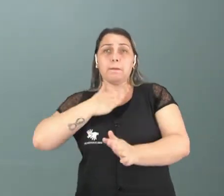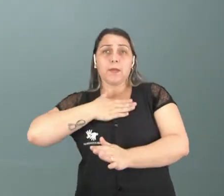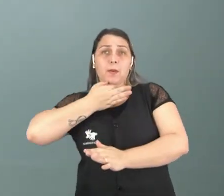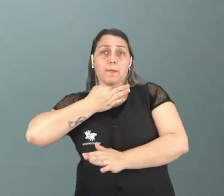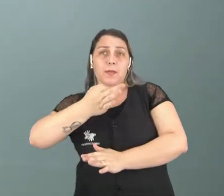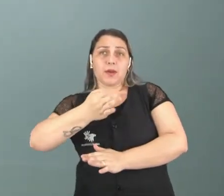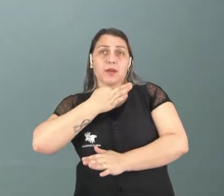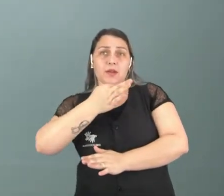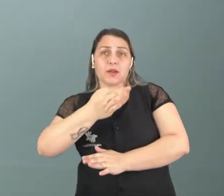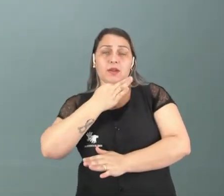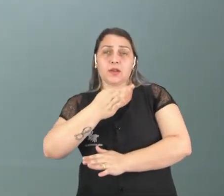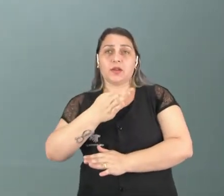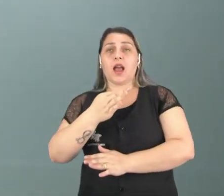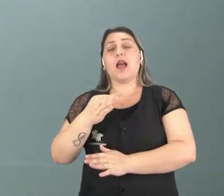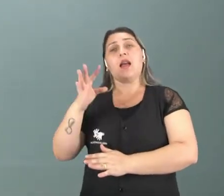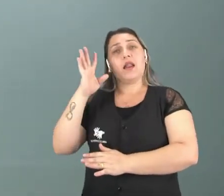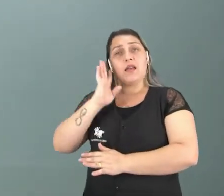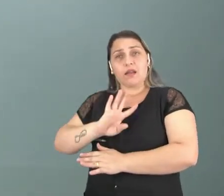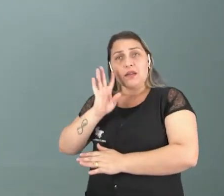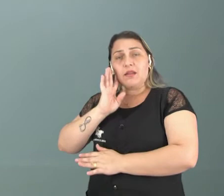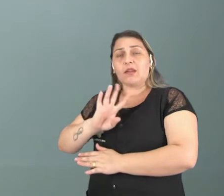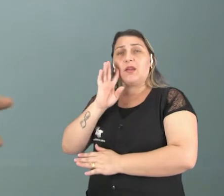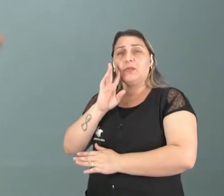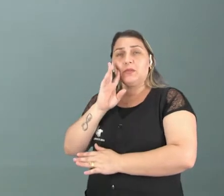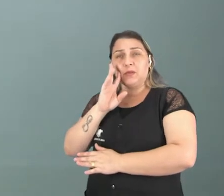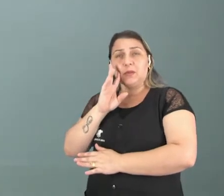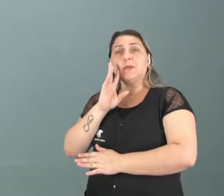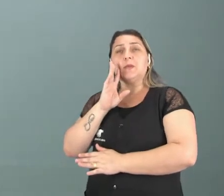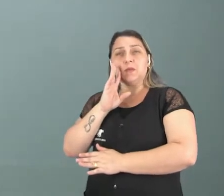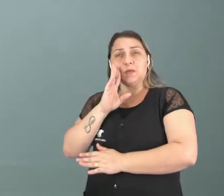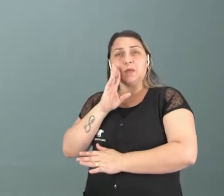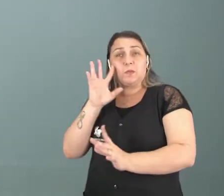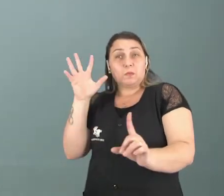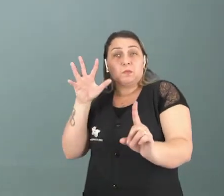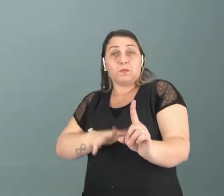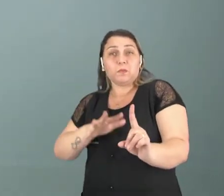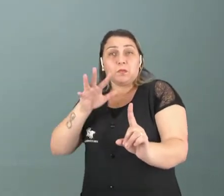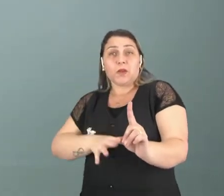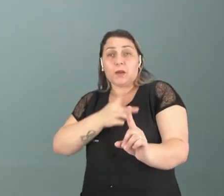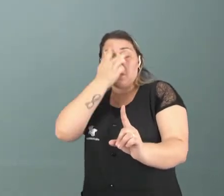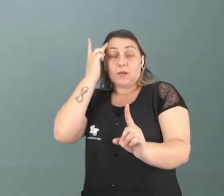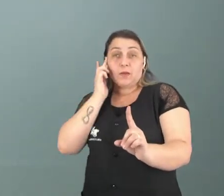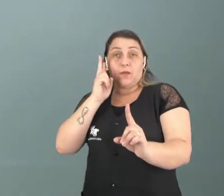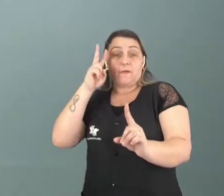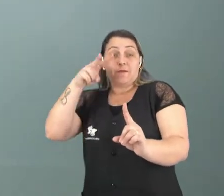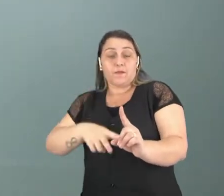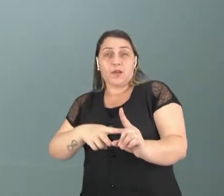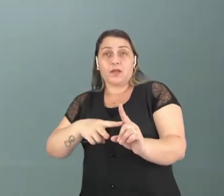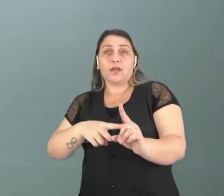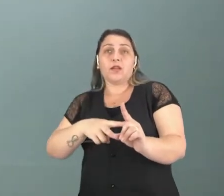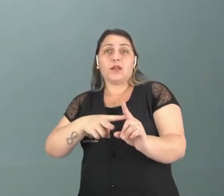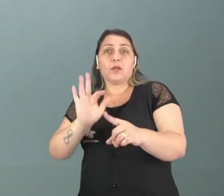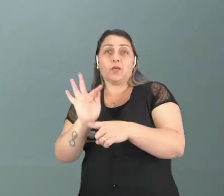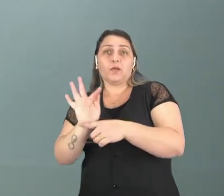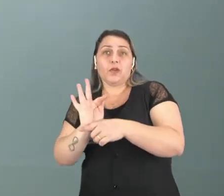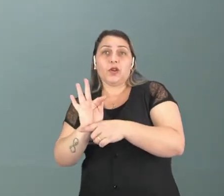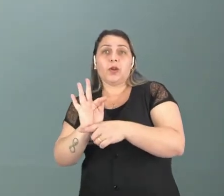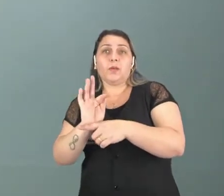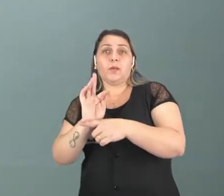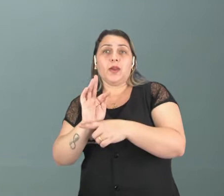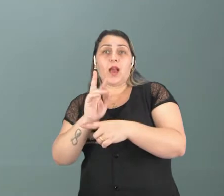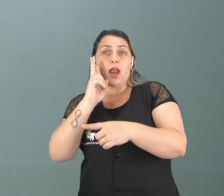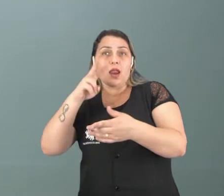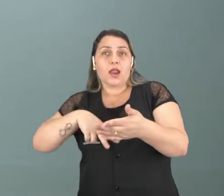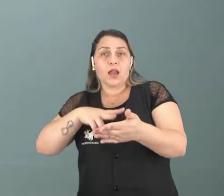opinião falando sobre aquela obra que ela é interessante, para me instigar a vontade da pessoa ler aquele livro, assistir aquele filme ou aquele evento. O